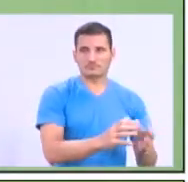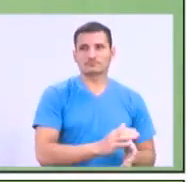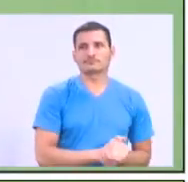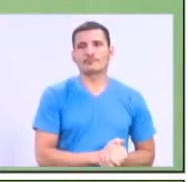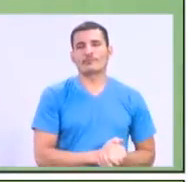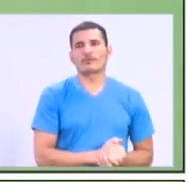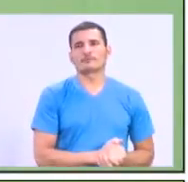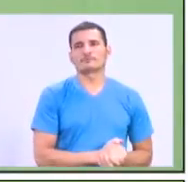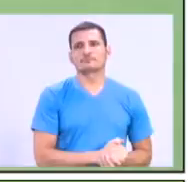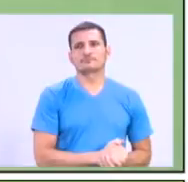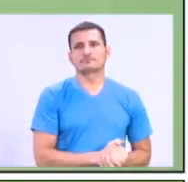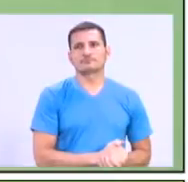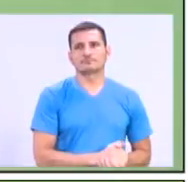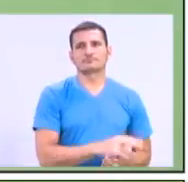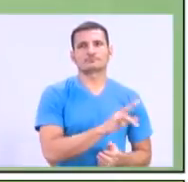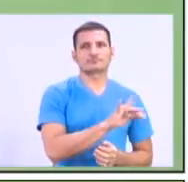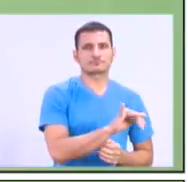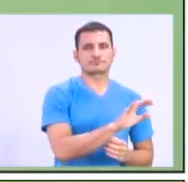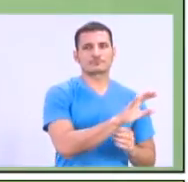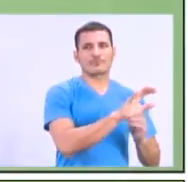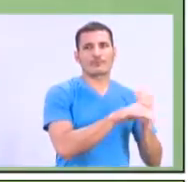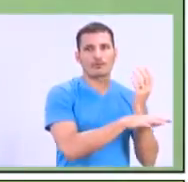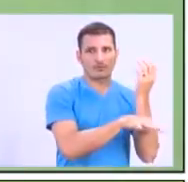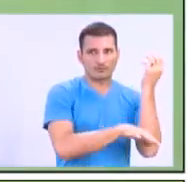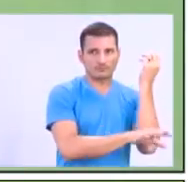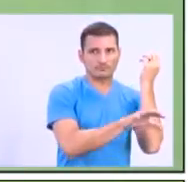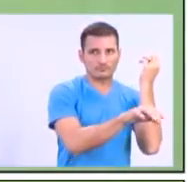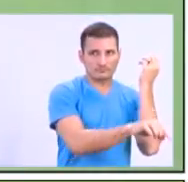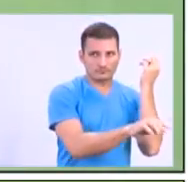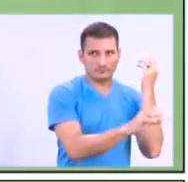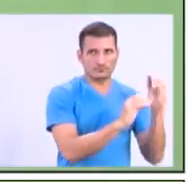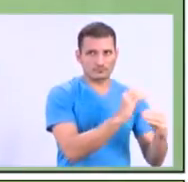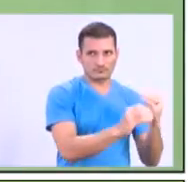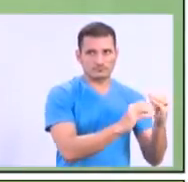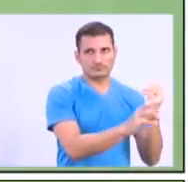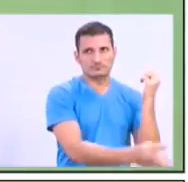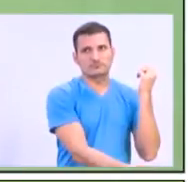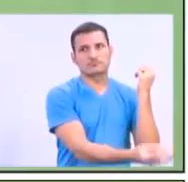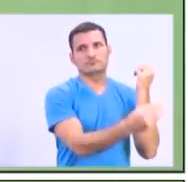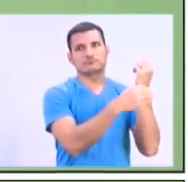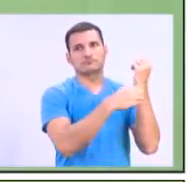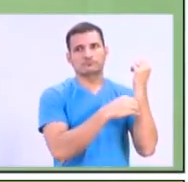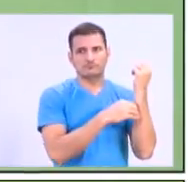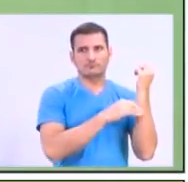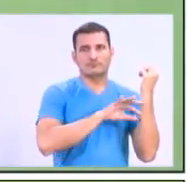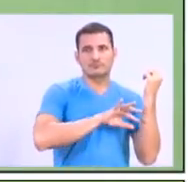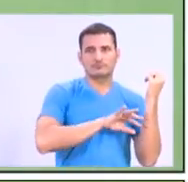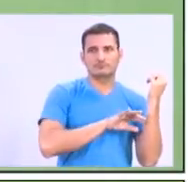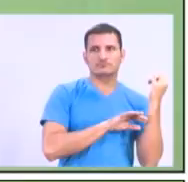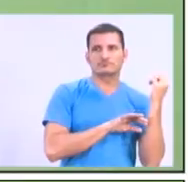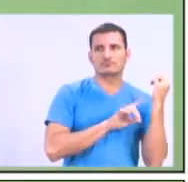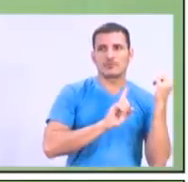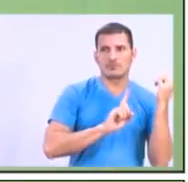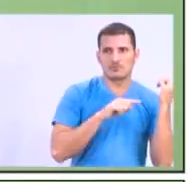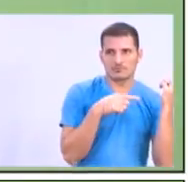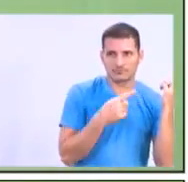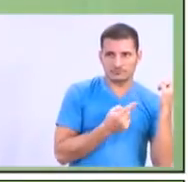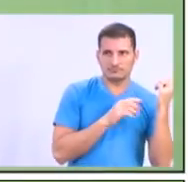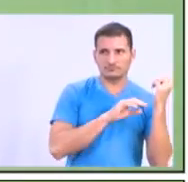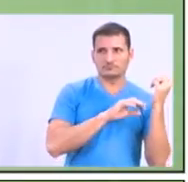Ele vai devolver as informações para as páginas PHP e